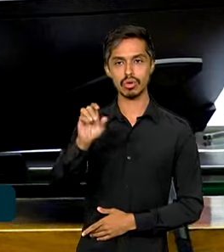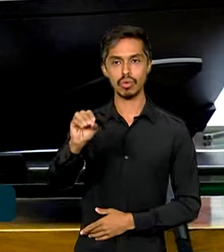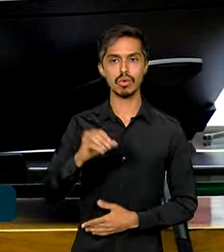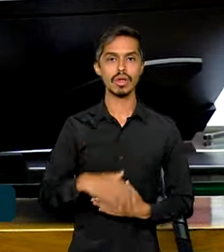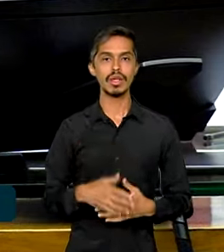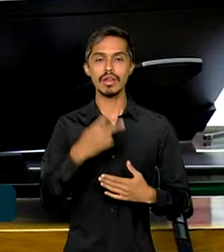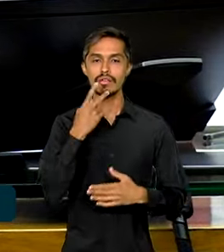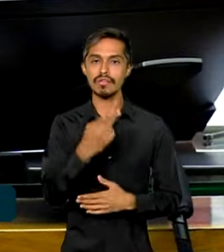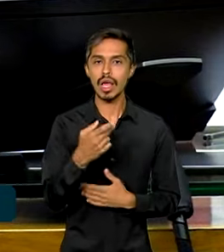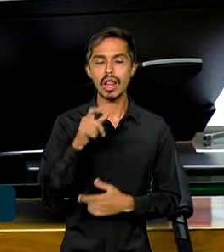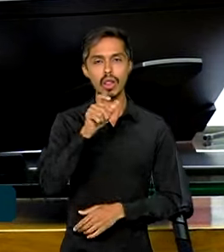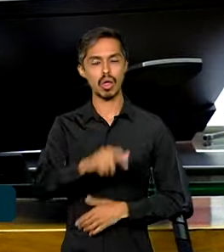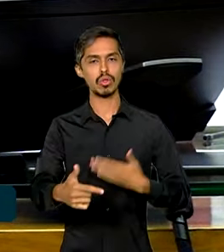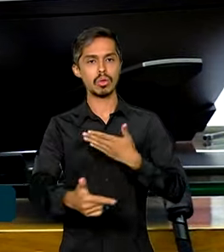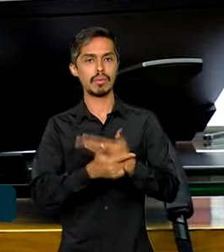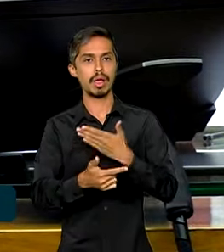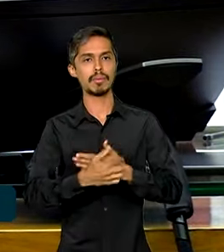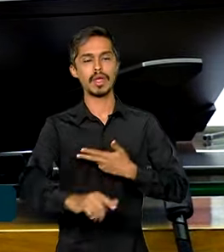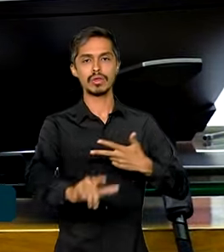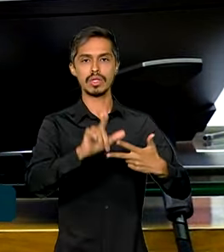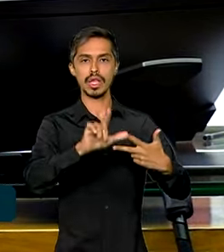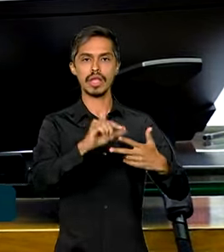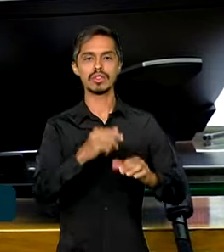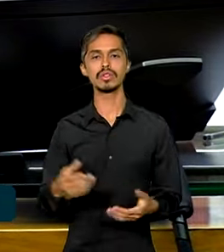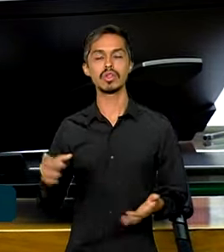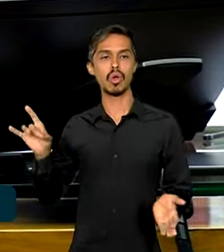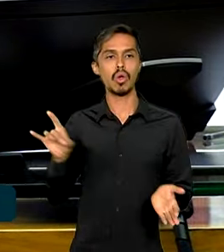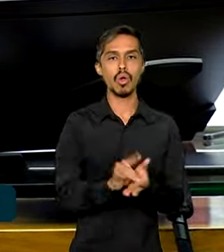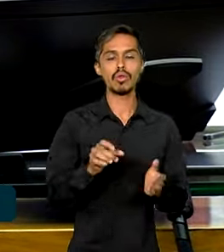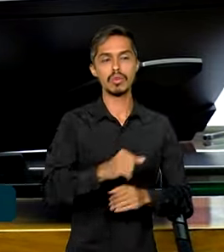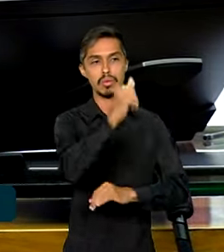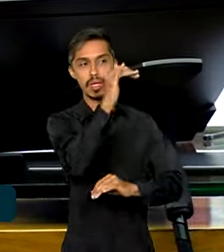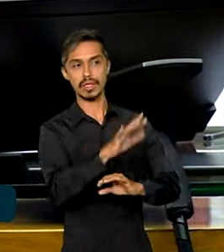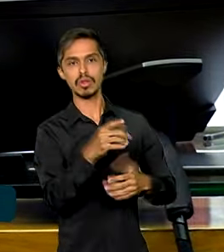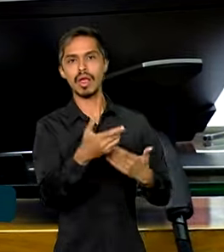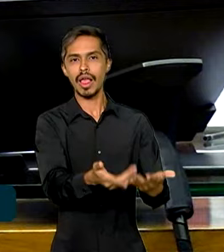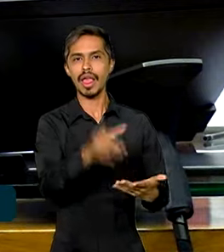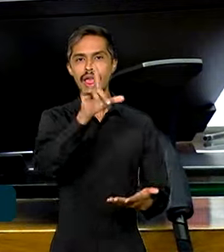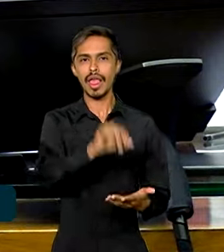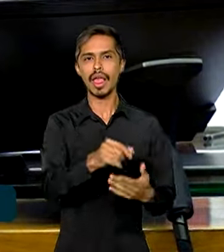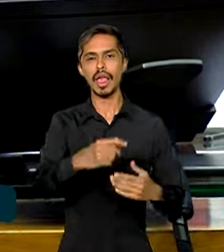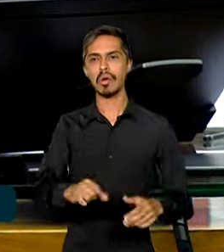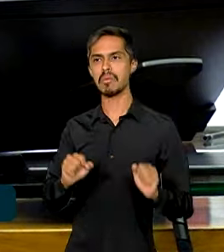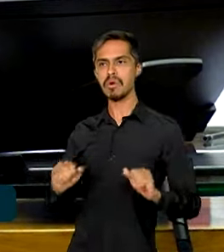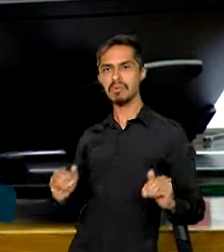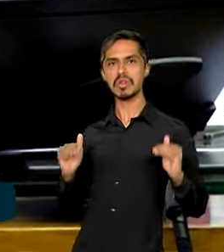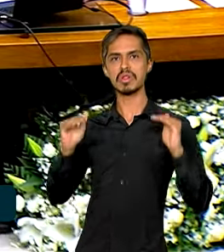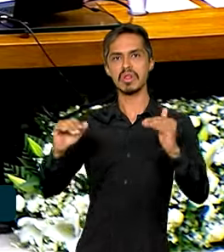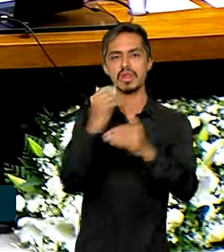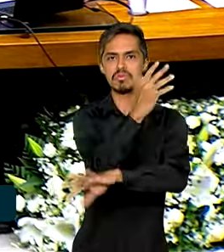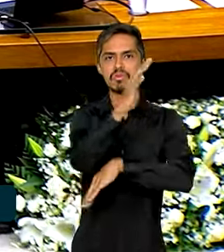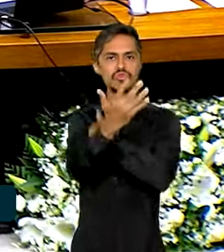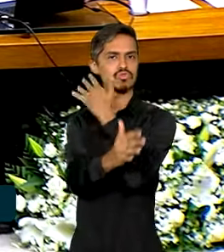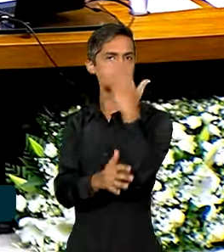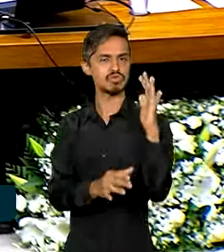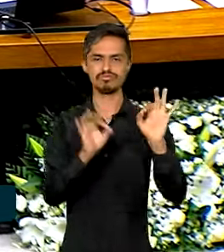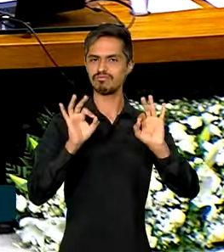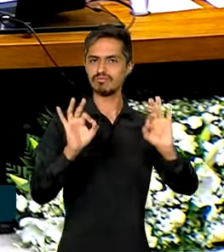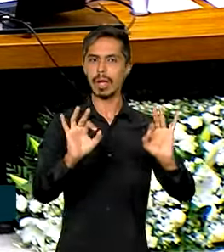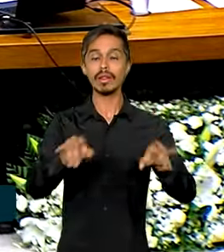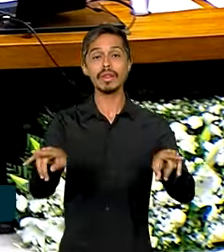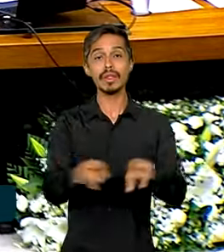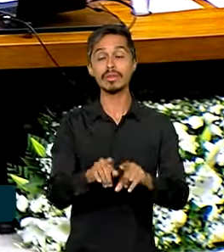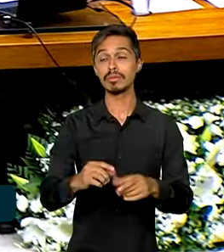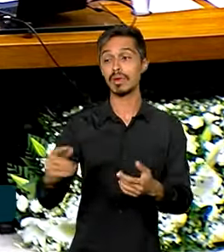falou sobre o papel do Legislativo na consolidação do Brasil como potência ambiental e também frente aos